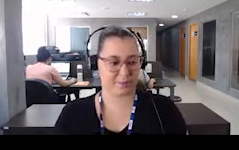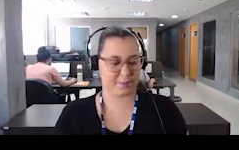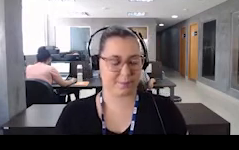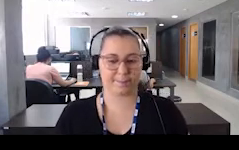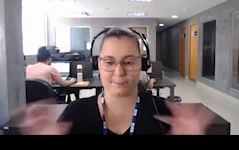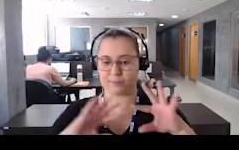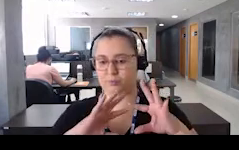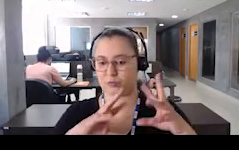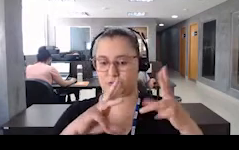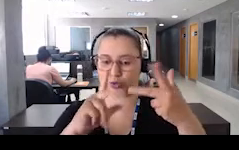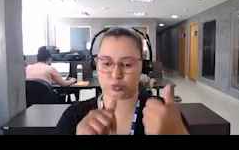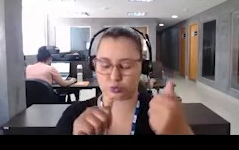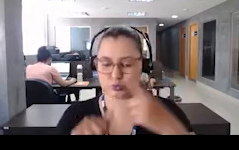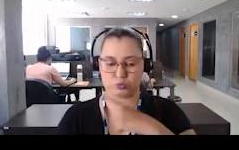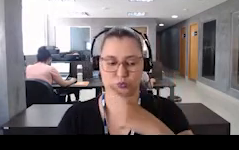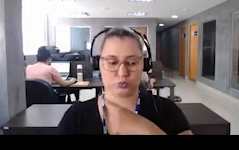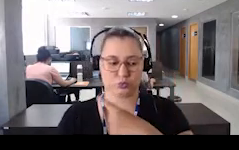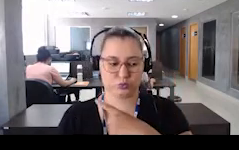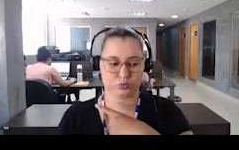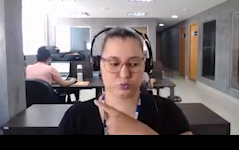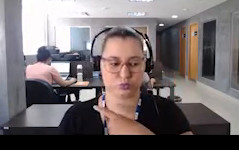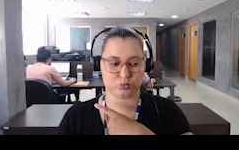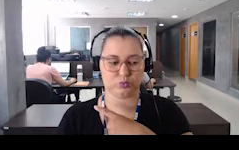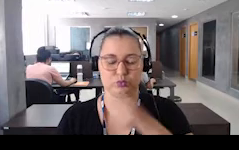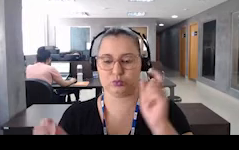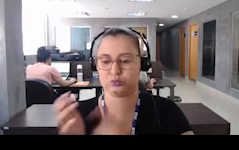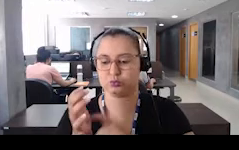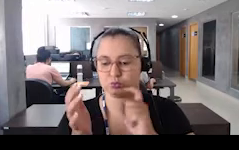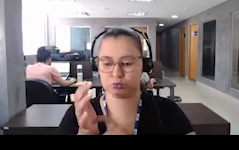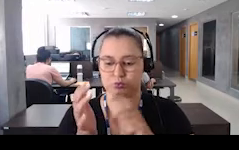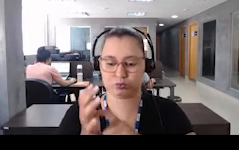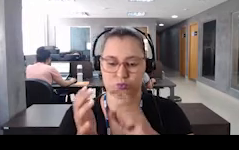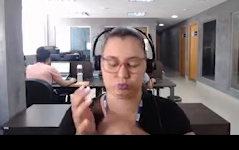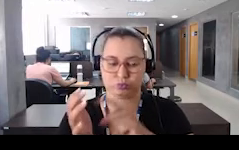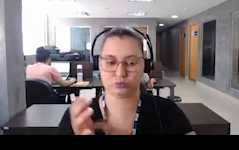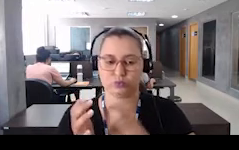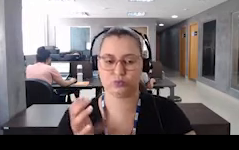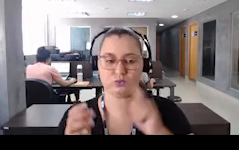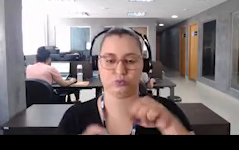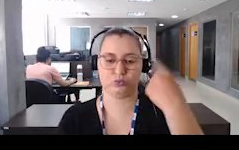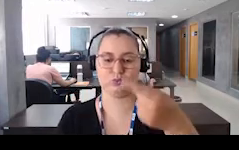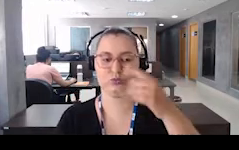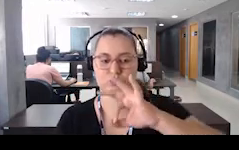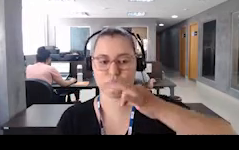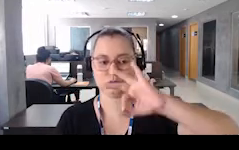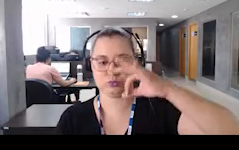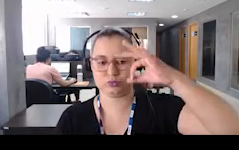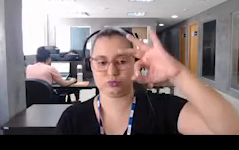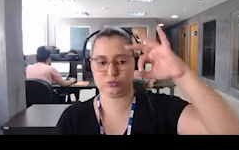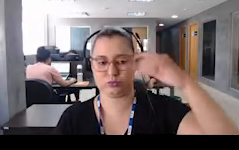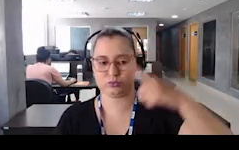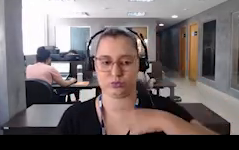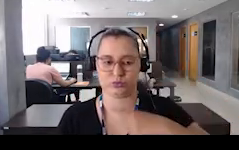né? Então, isso aqui é tudo o quê? Ohm, né? Que é valor de resistência. Eu não vou colocar aqui porque depois vai ficar muito extenso. Mas